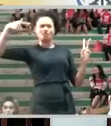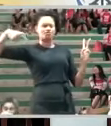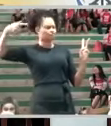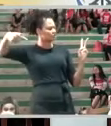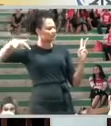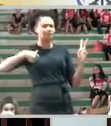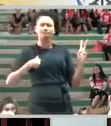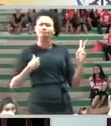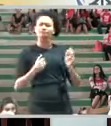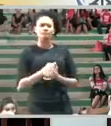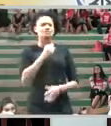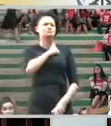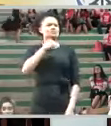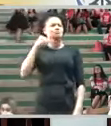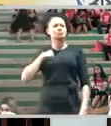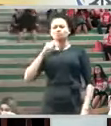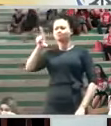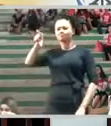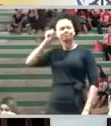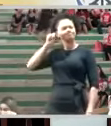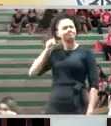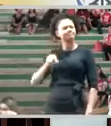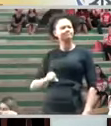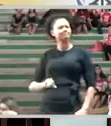geração chamada de Samuel.